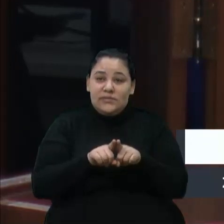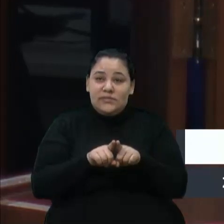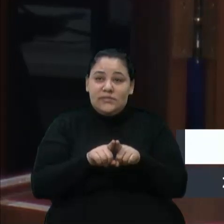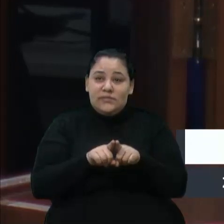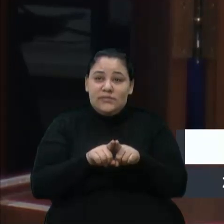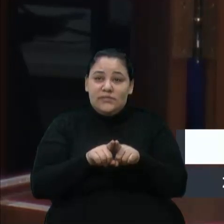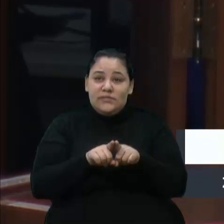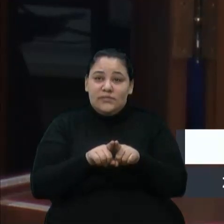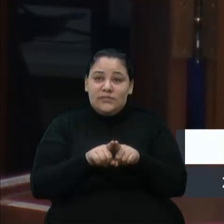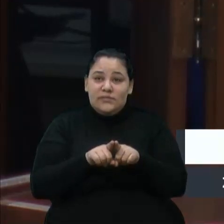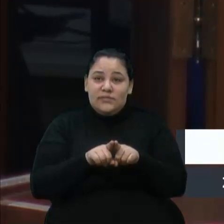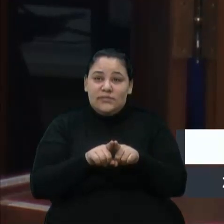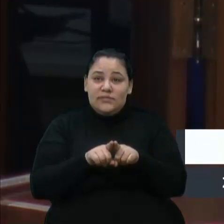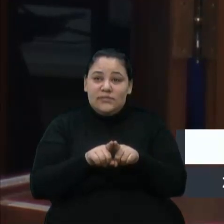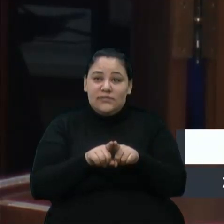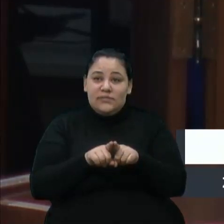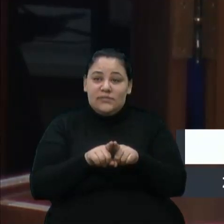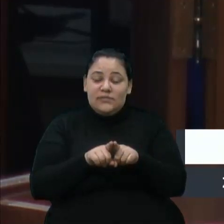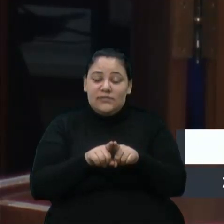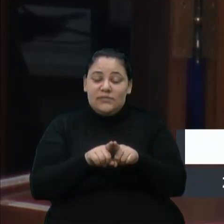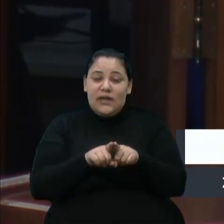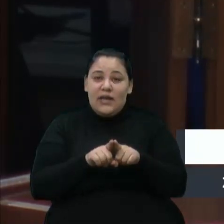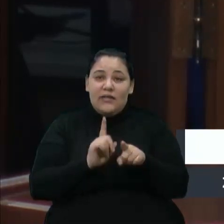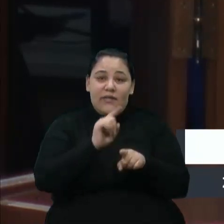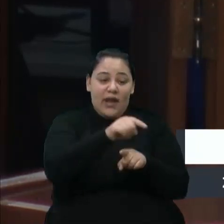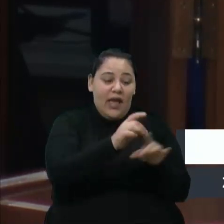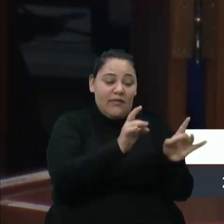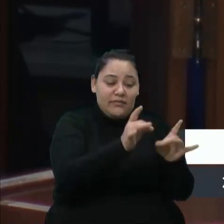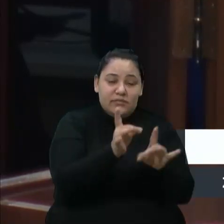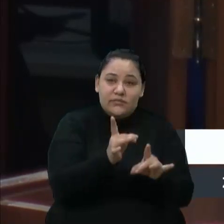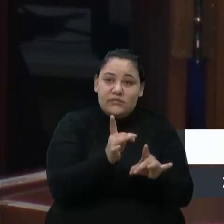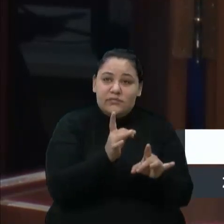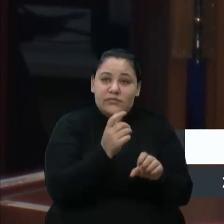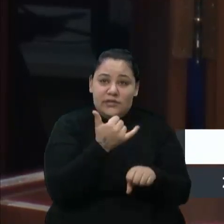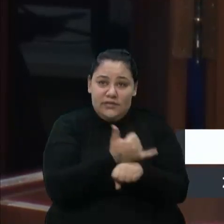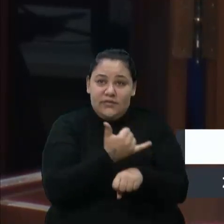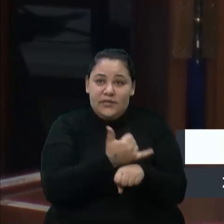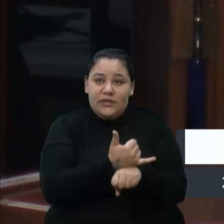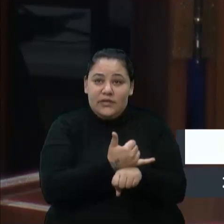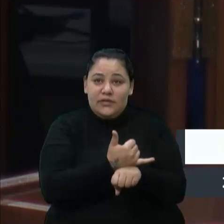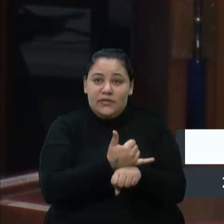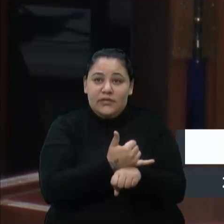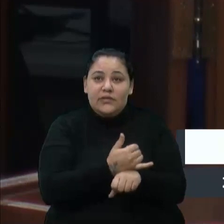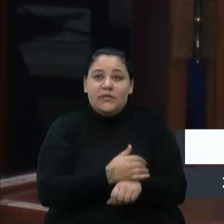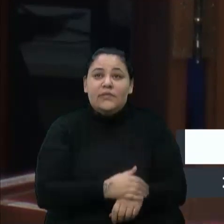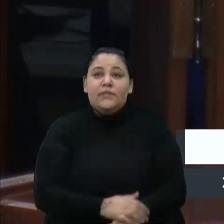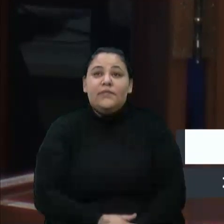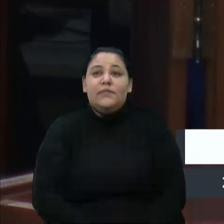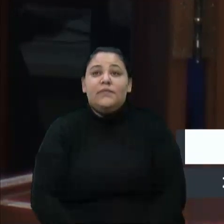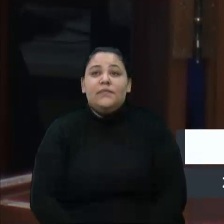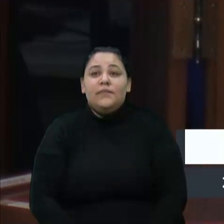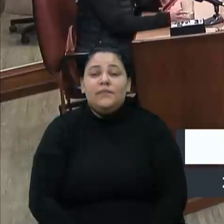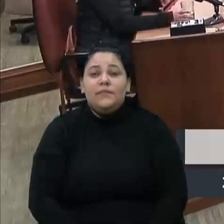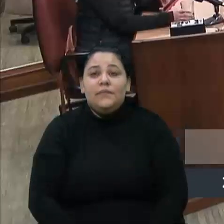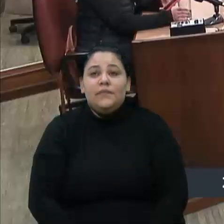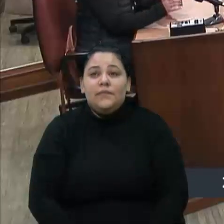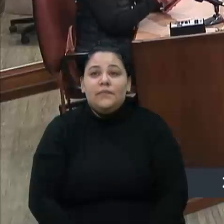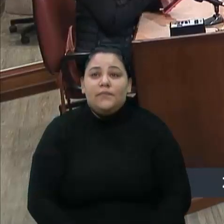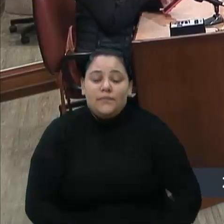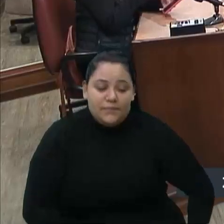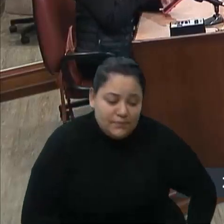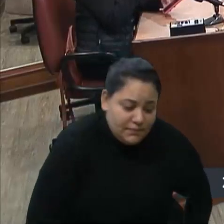ferro velho, por exemplo, que ele faz lá à venda, ele pode ser... Essa é uma parte. De imediato. Vereador,